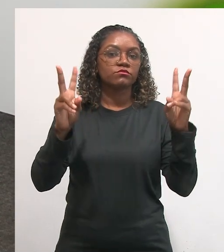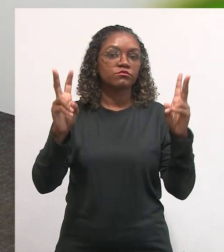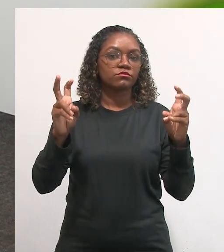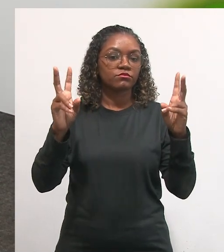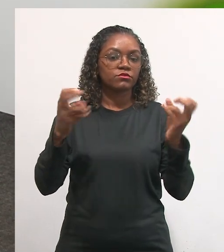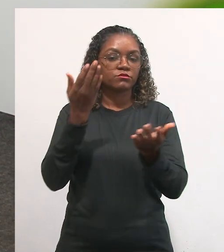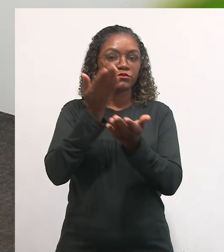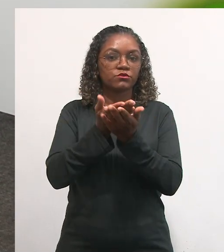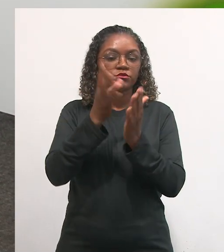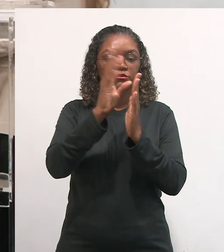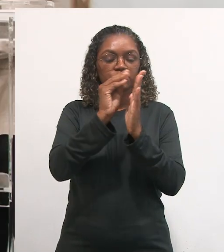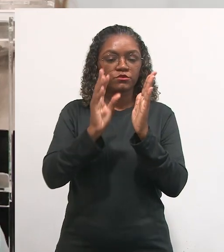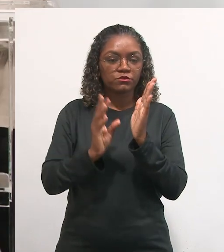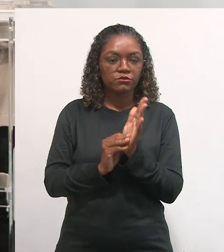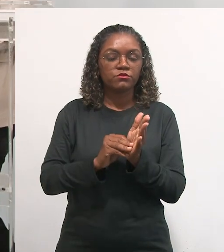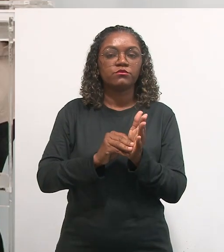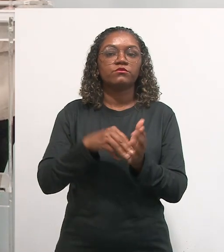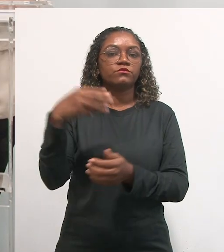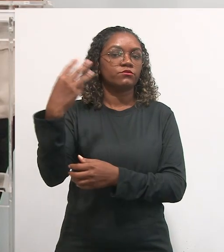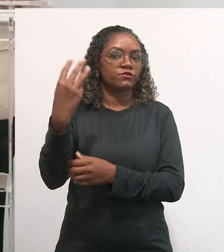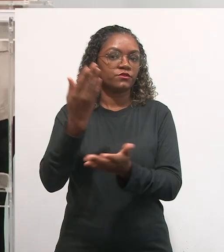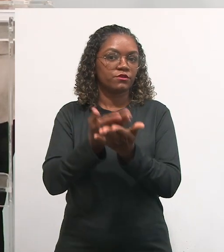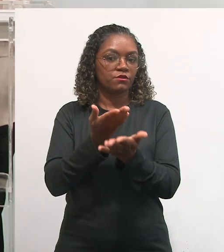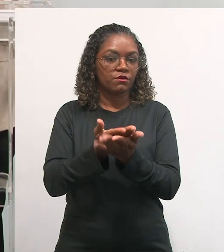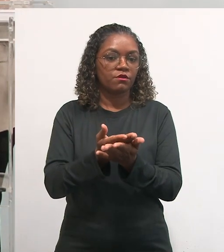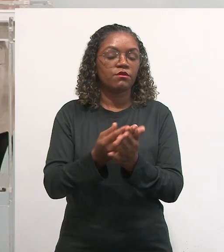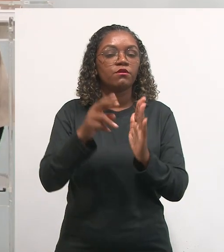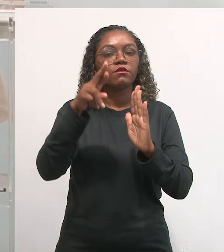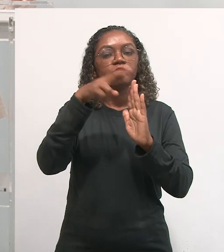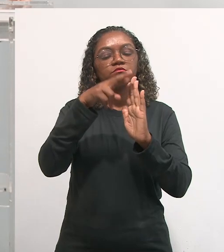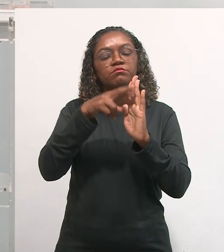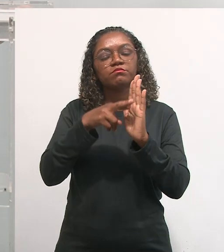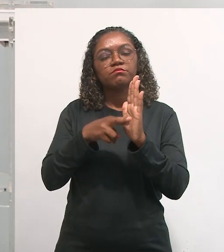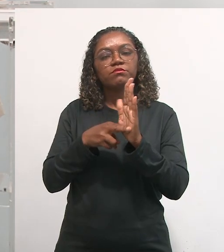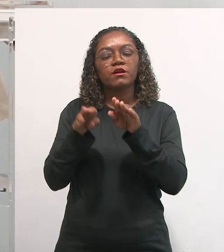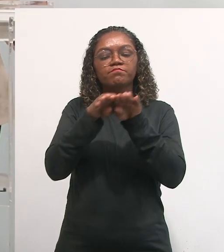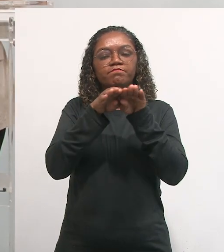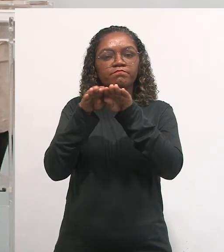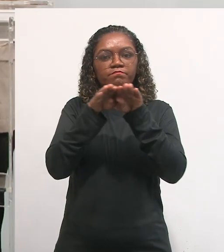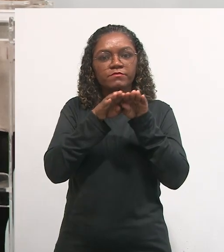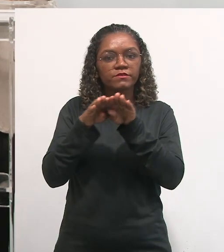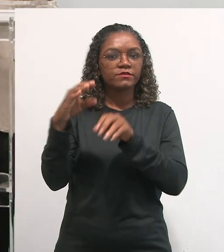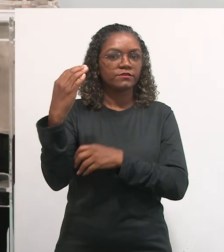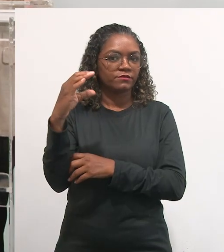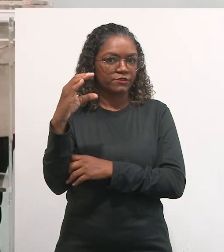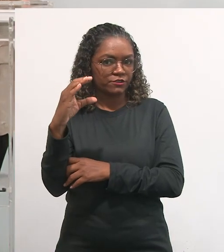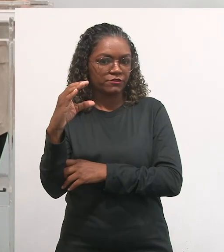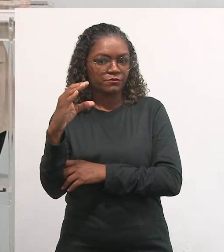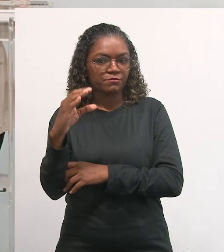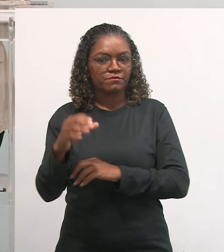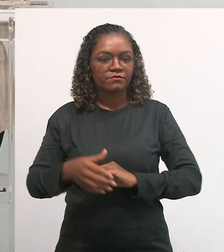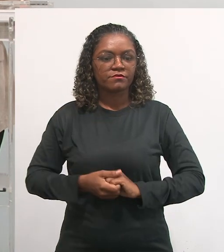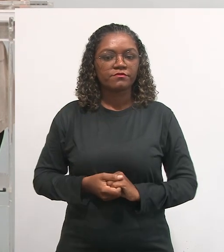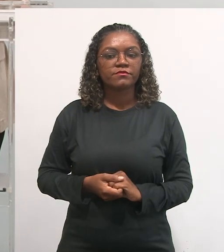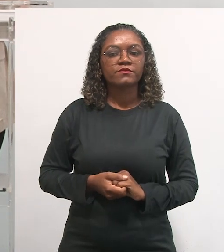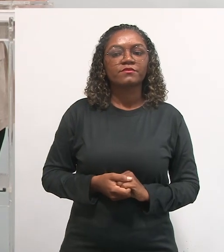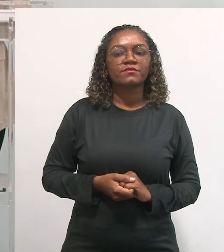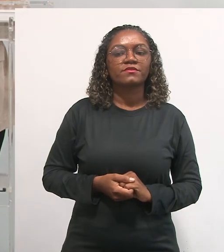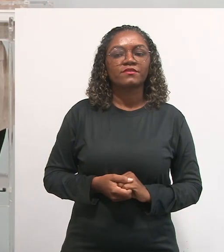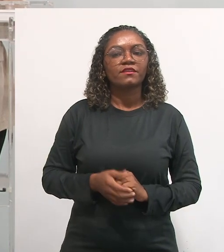estudos aqui aqui entrando na nossa aula número três vamos conversar sobre normas e padronização científica eu sei que você tá bem